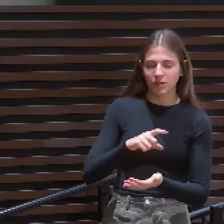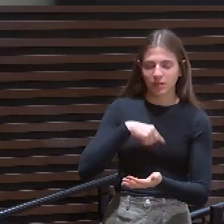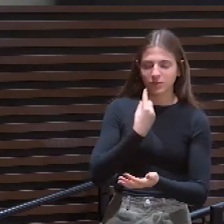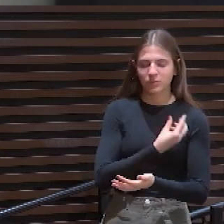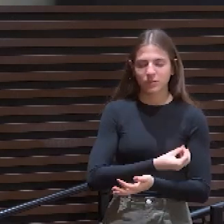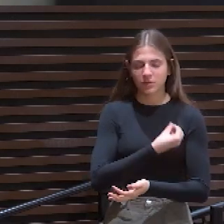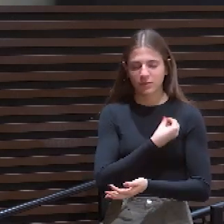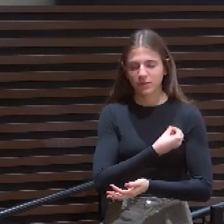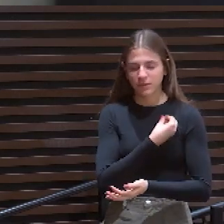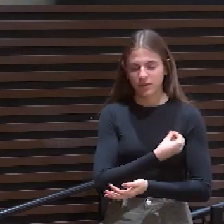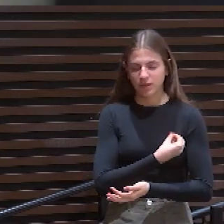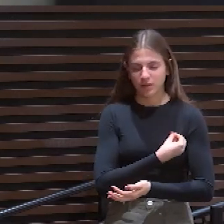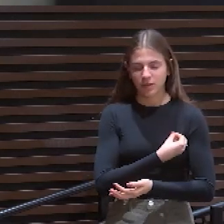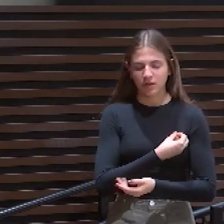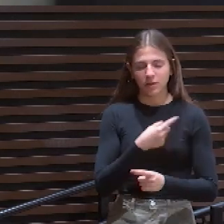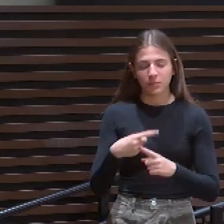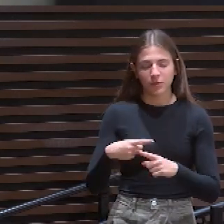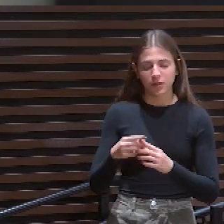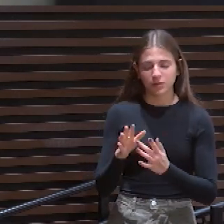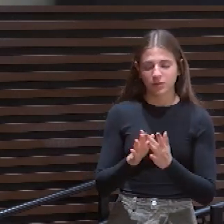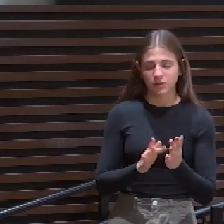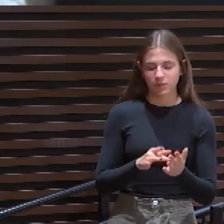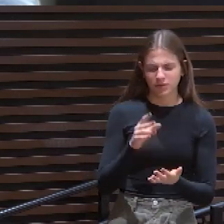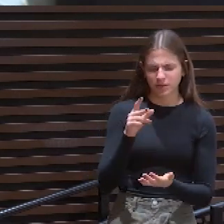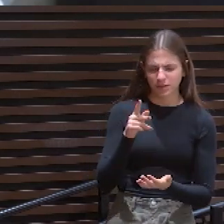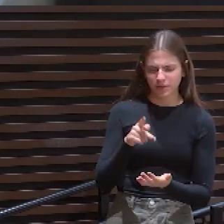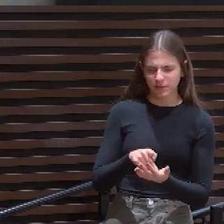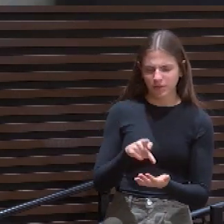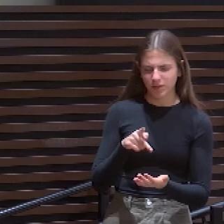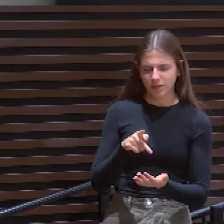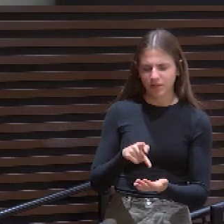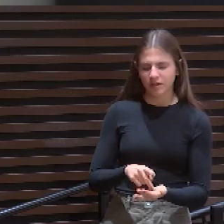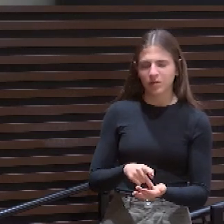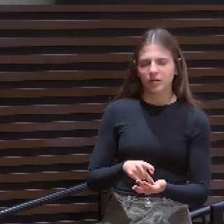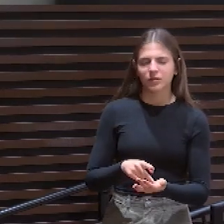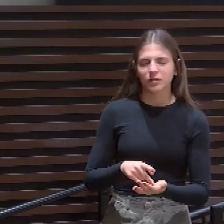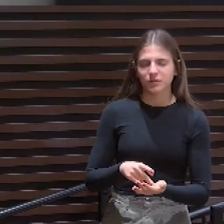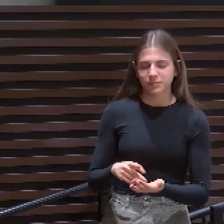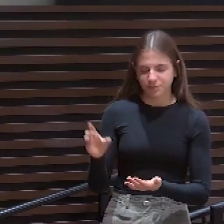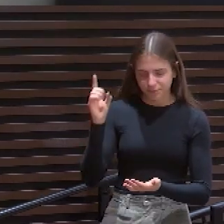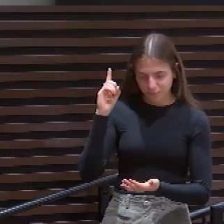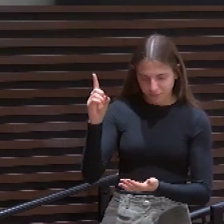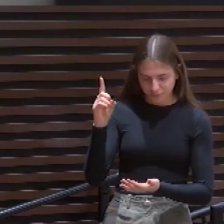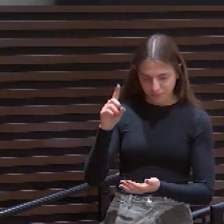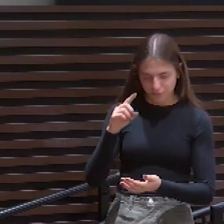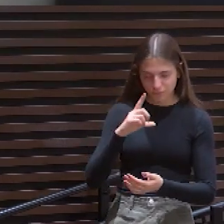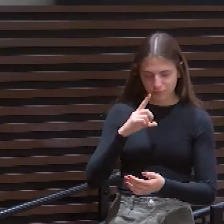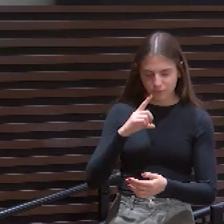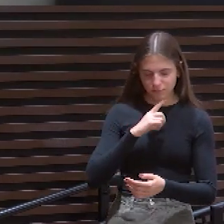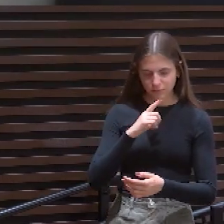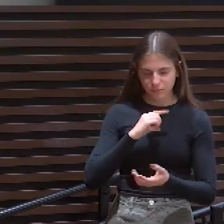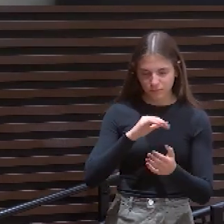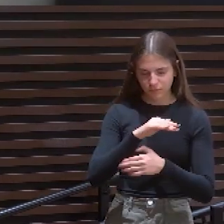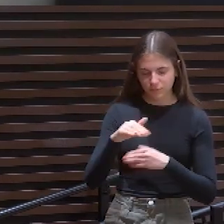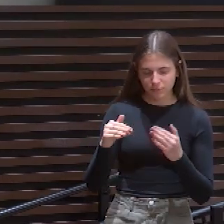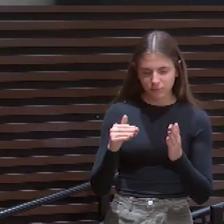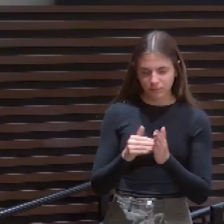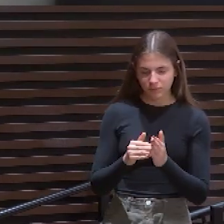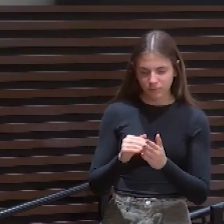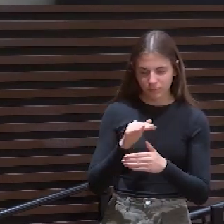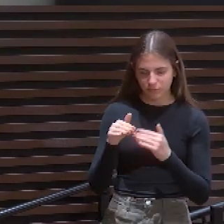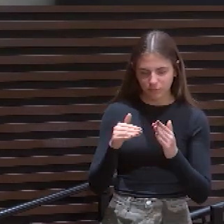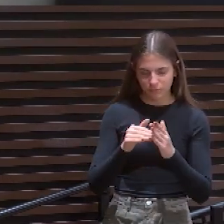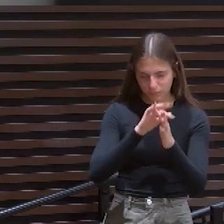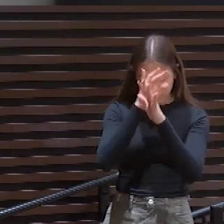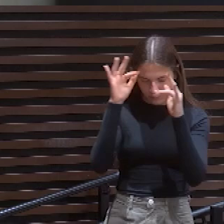Senhor, porque Ele é a verdade, Senhor, e nele há a plenitude de tudo. Que toda glória,